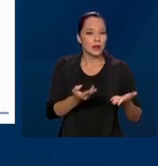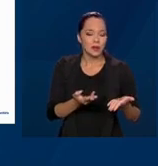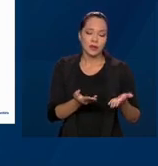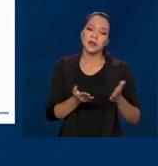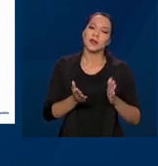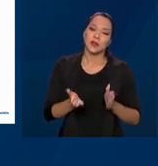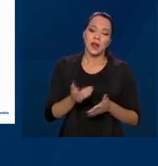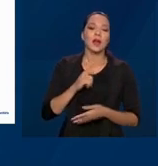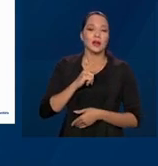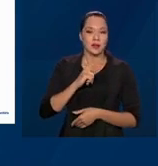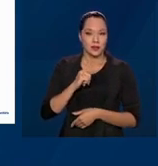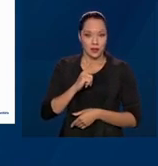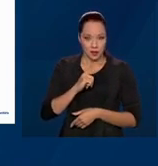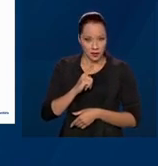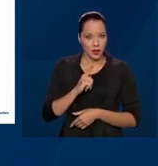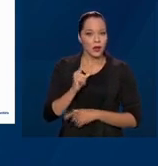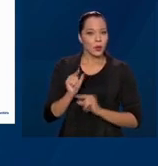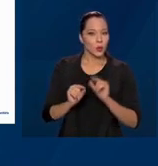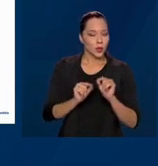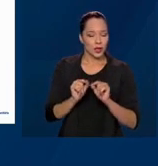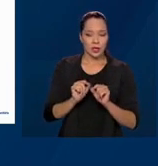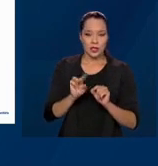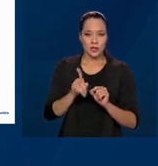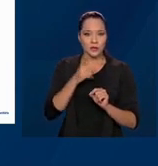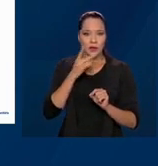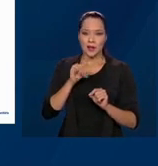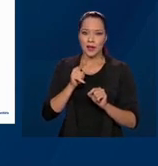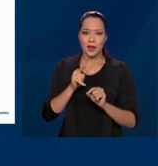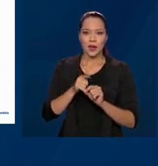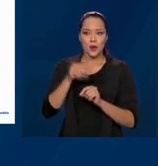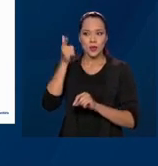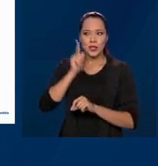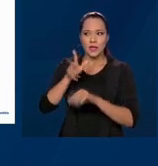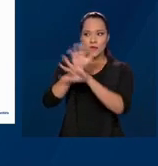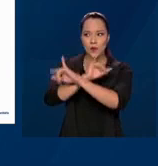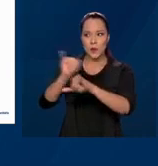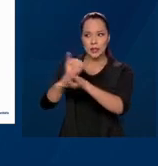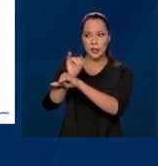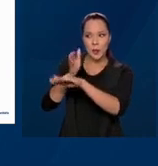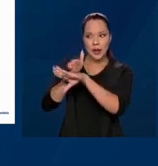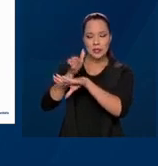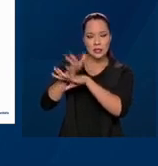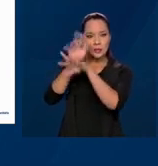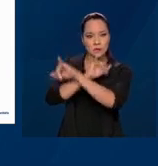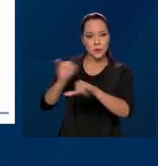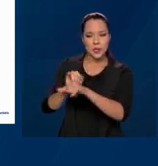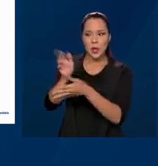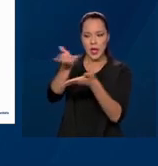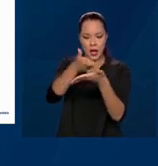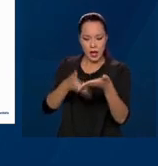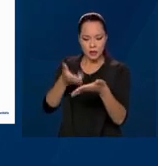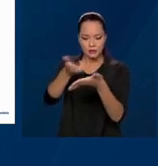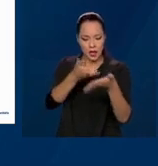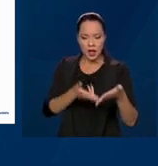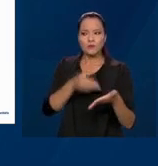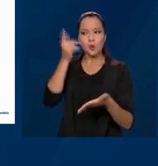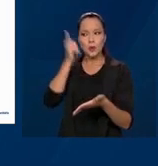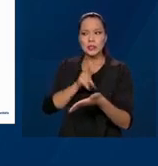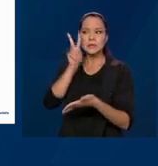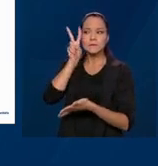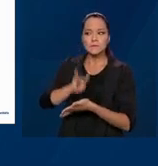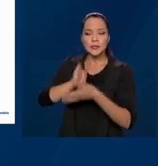existe o que a gente chama de acesso aos dados brutos, acesso aos relatos de caso,